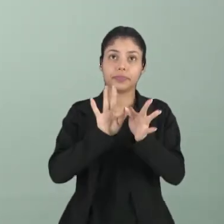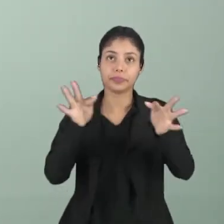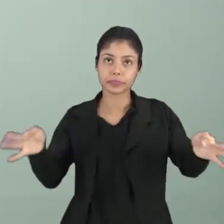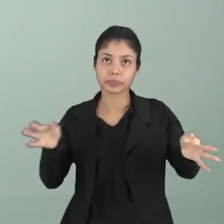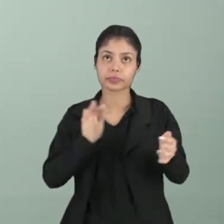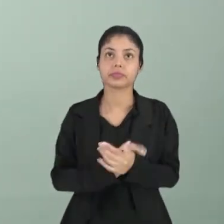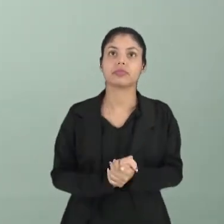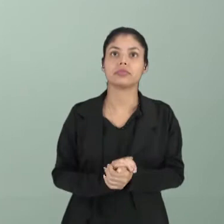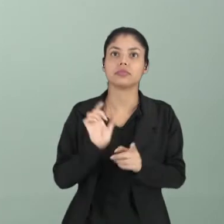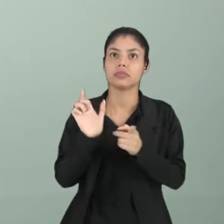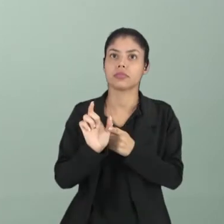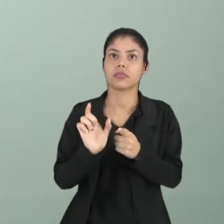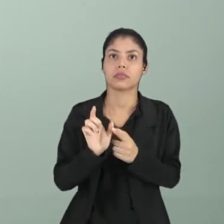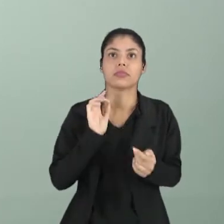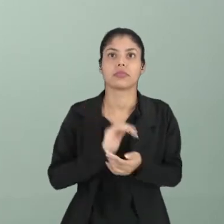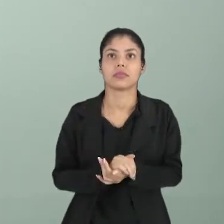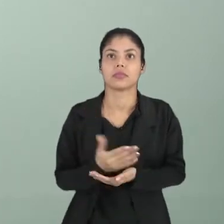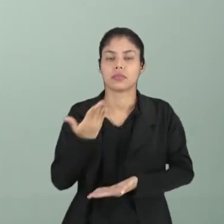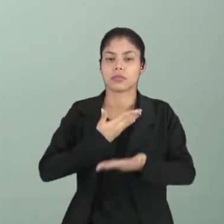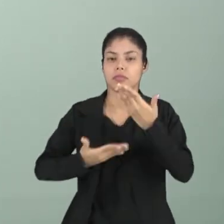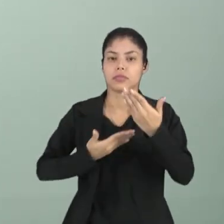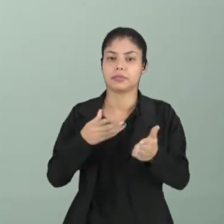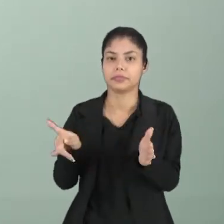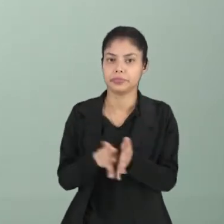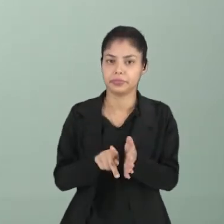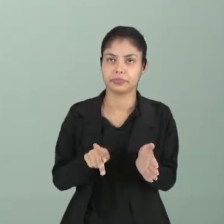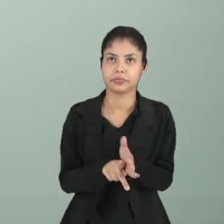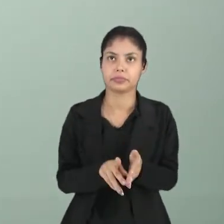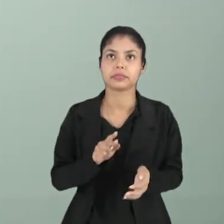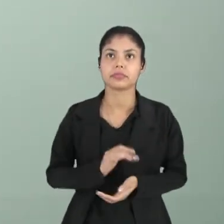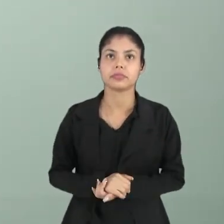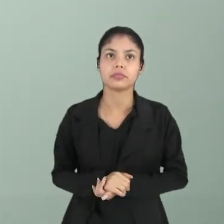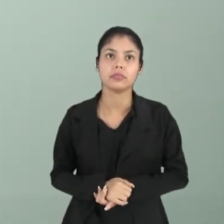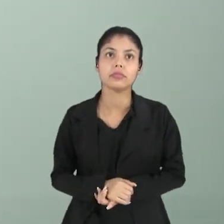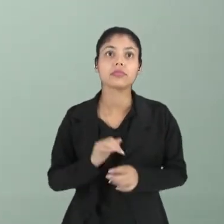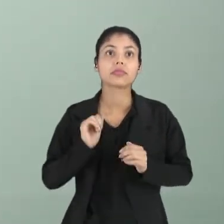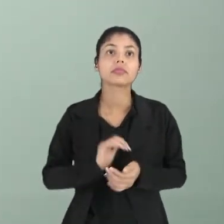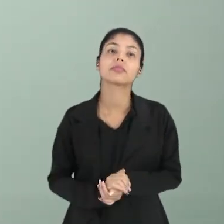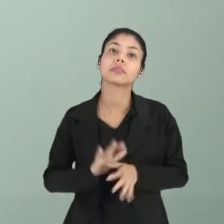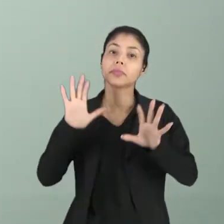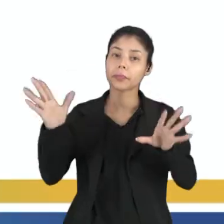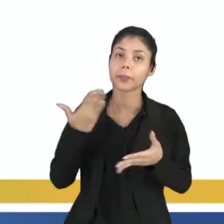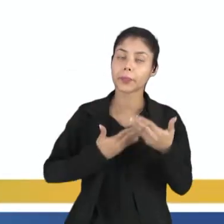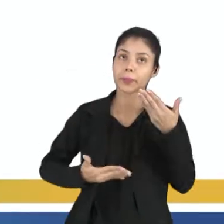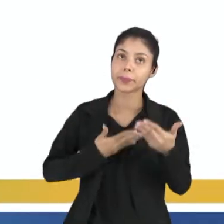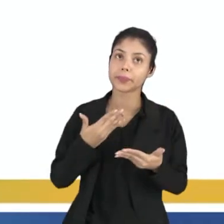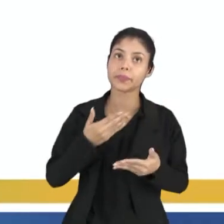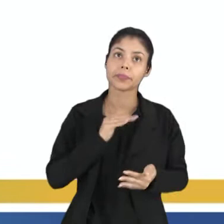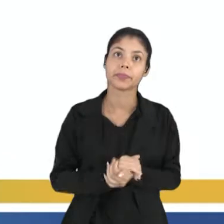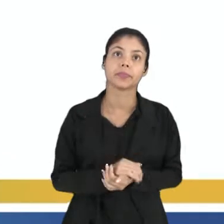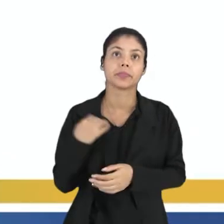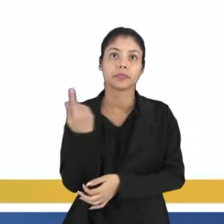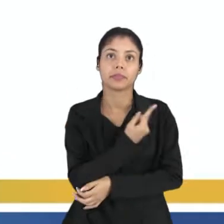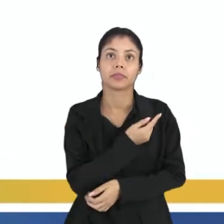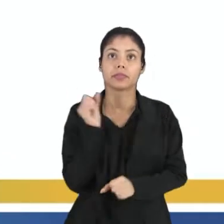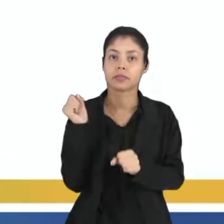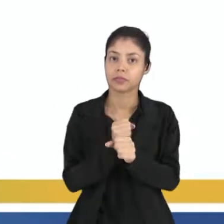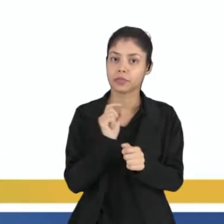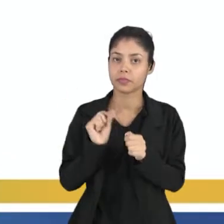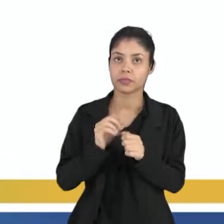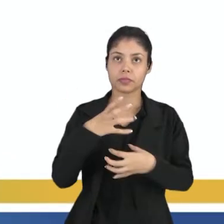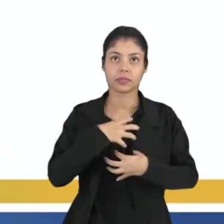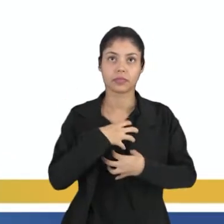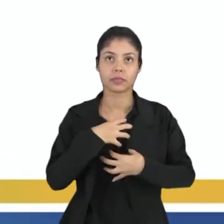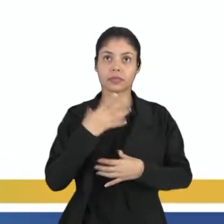uma oração, as palavras estabelecem relações entre si. Graças a essa relação, somos capazes